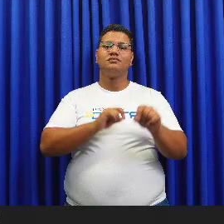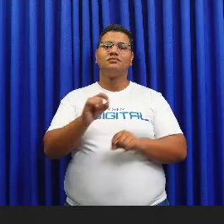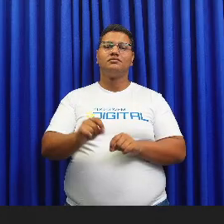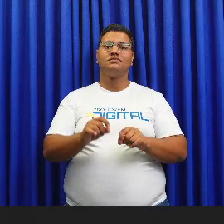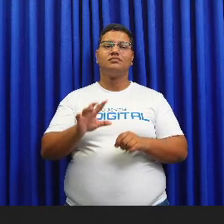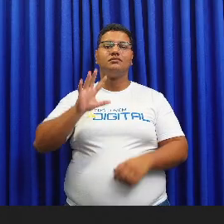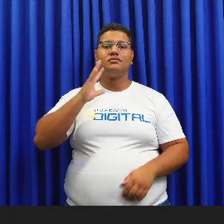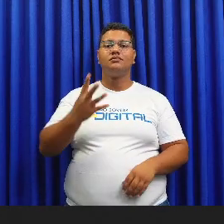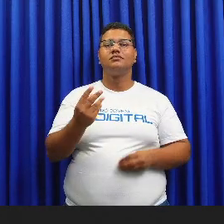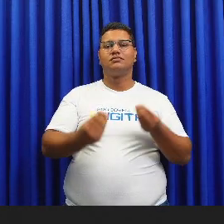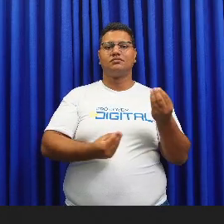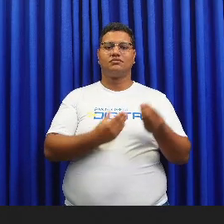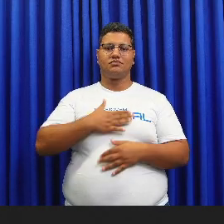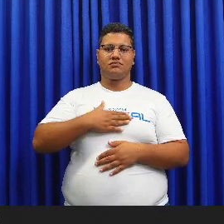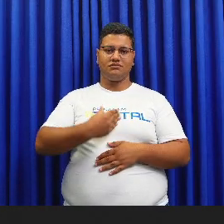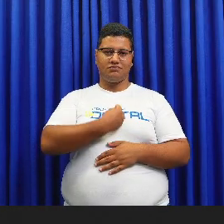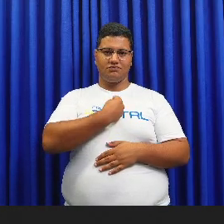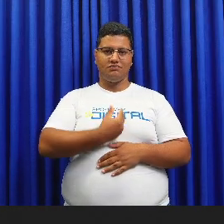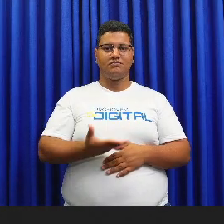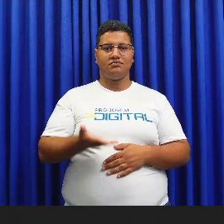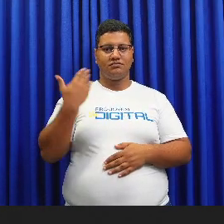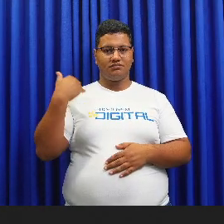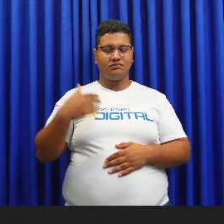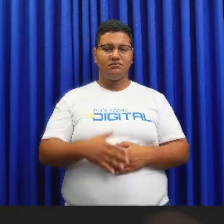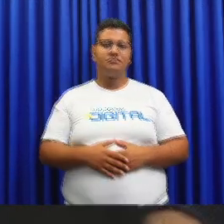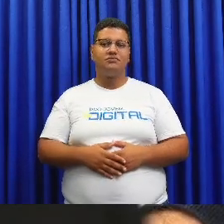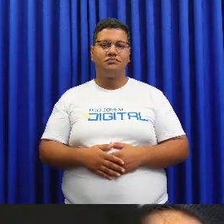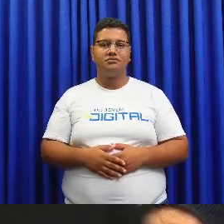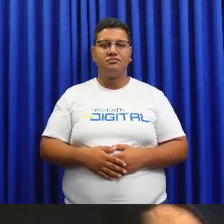é que eu resolvia a minha vida antes.